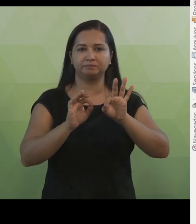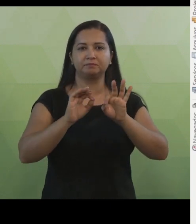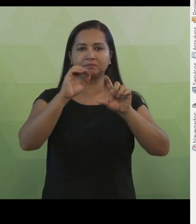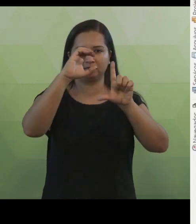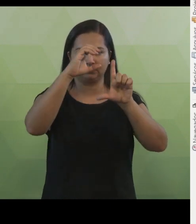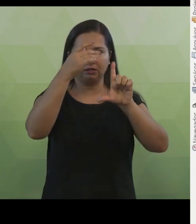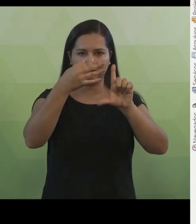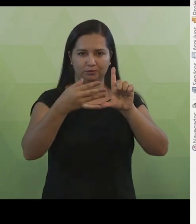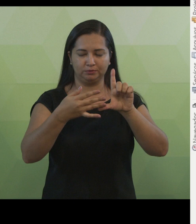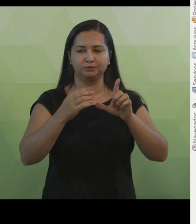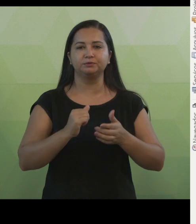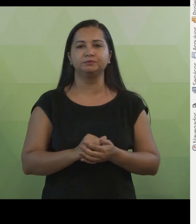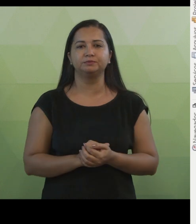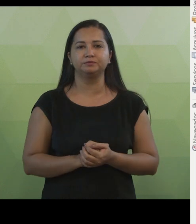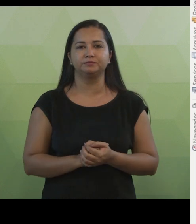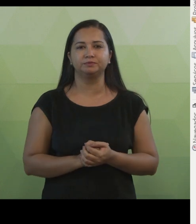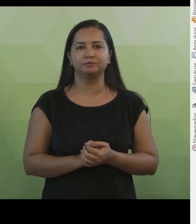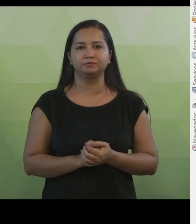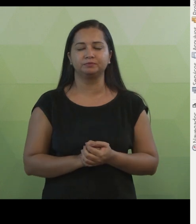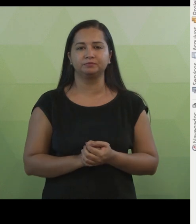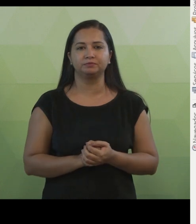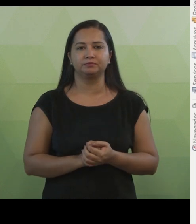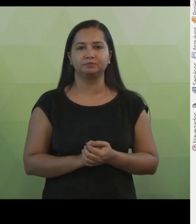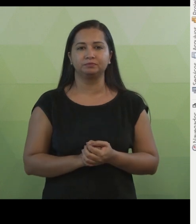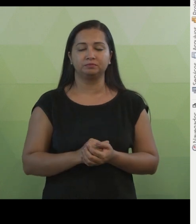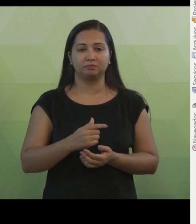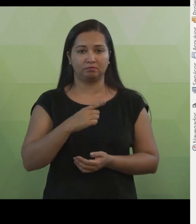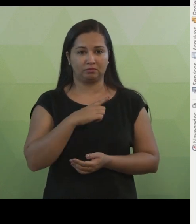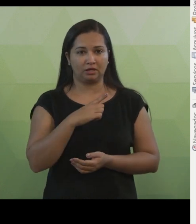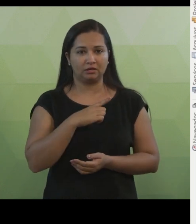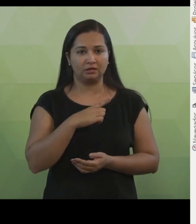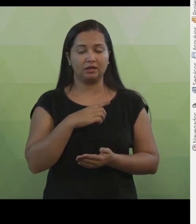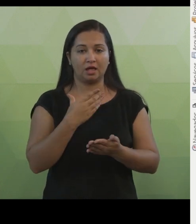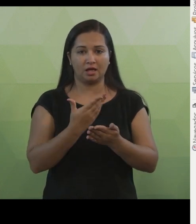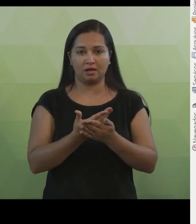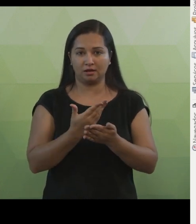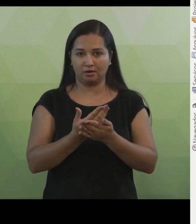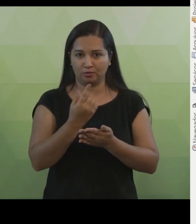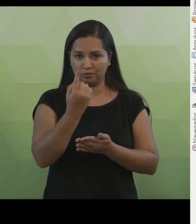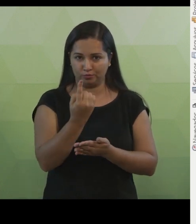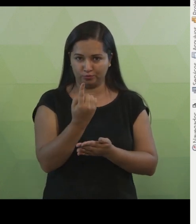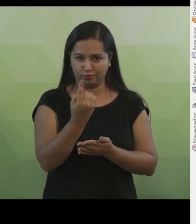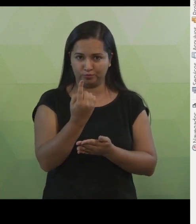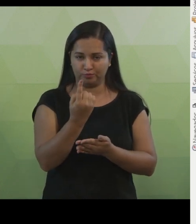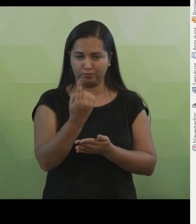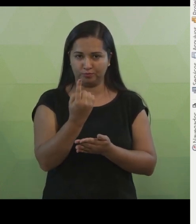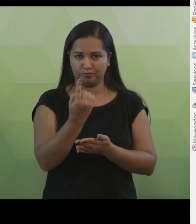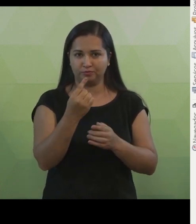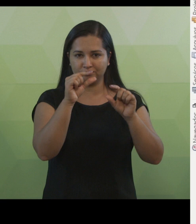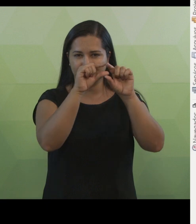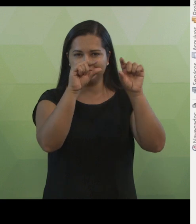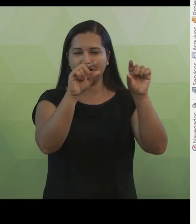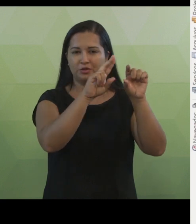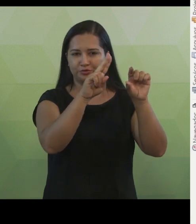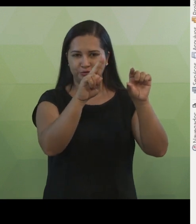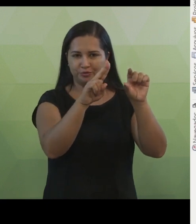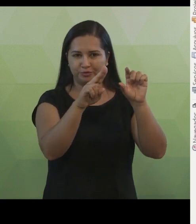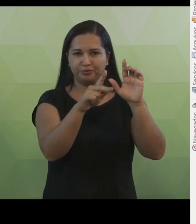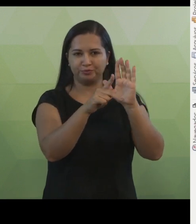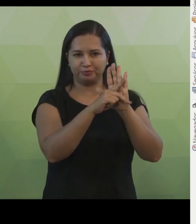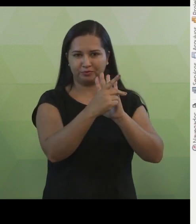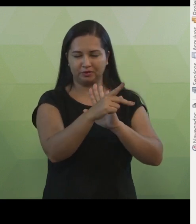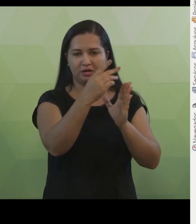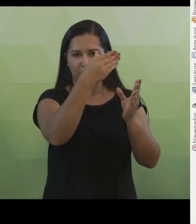Pronto. Criado esse código, ele já vem com a estrutura básica para a gente estruturar nosso código.